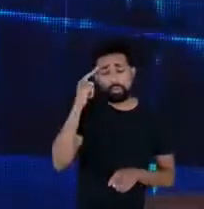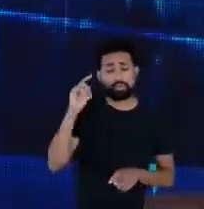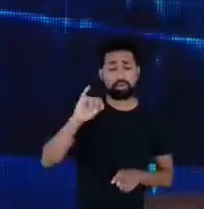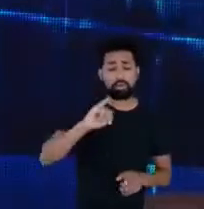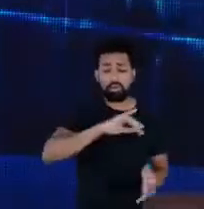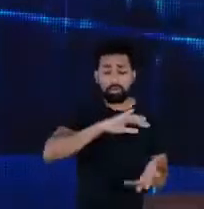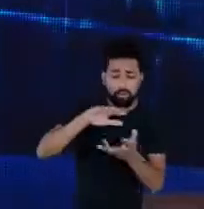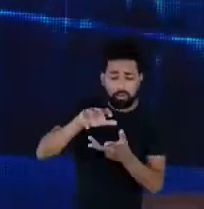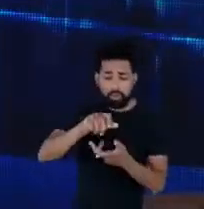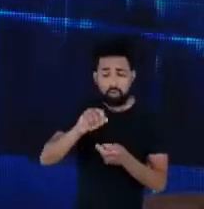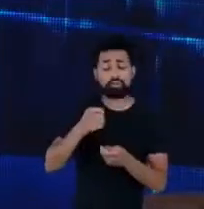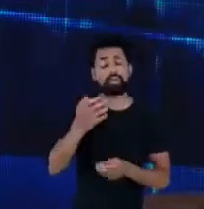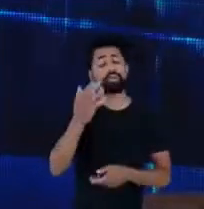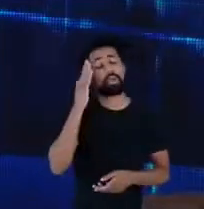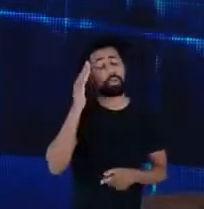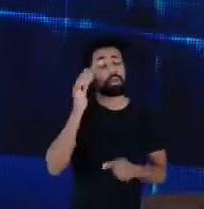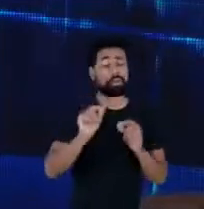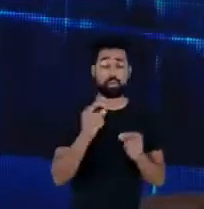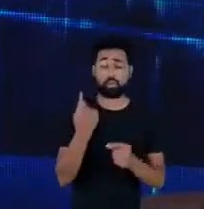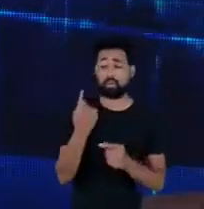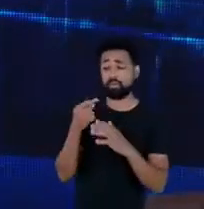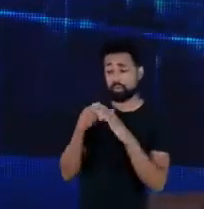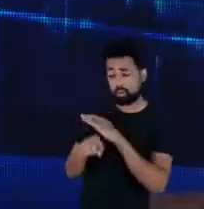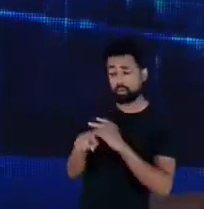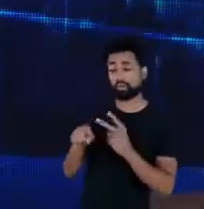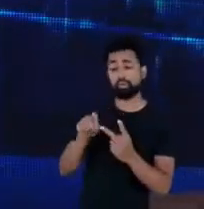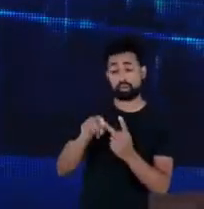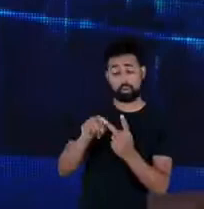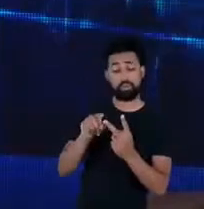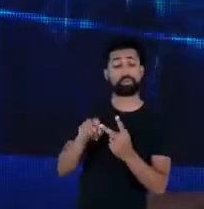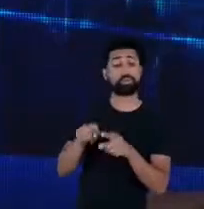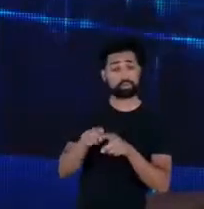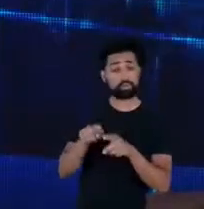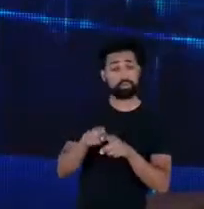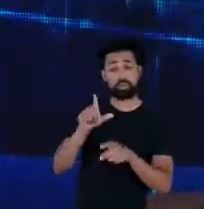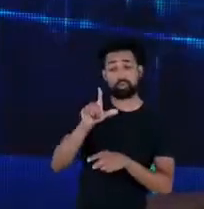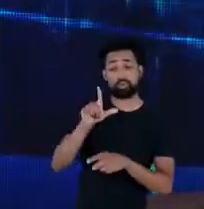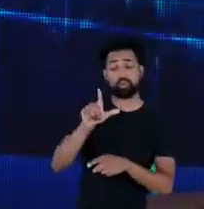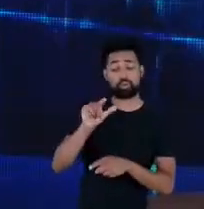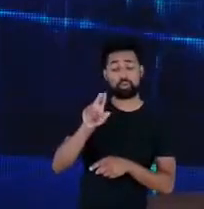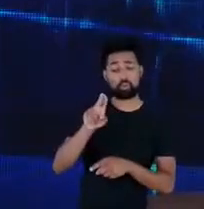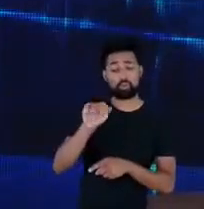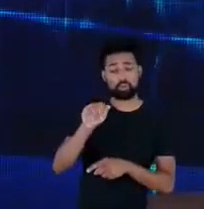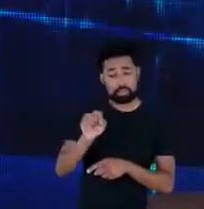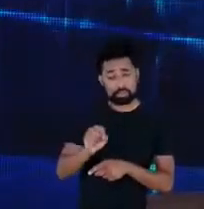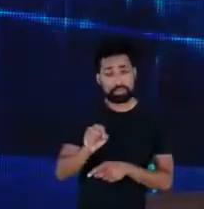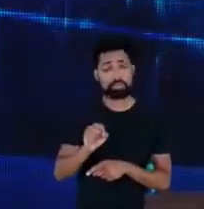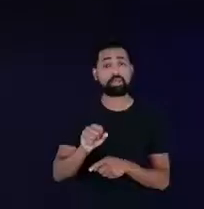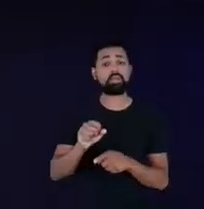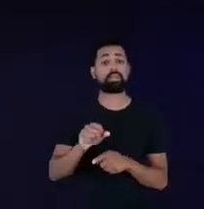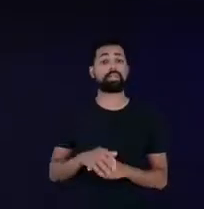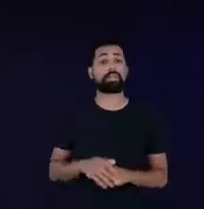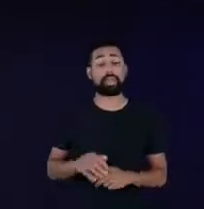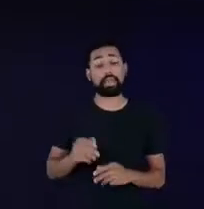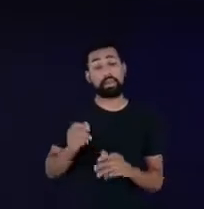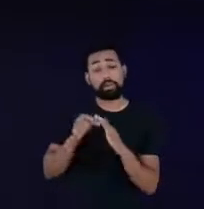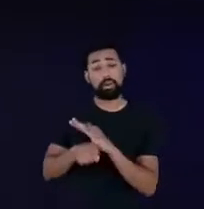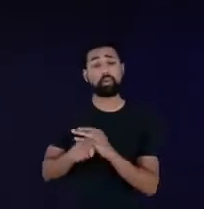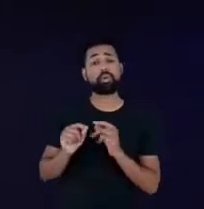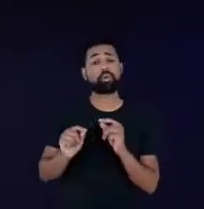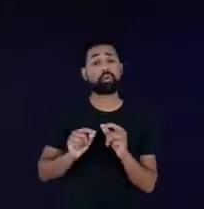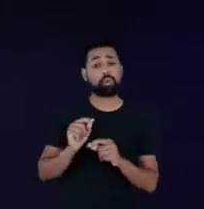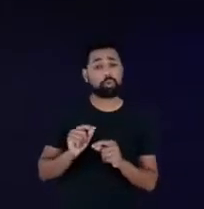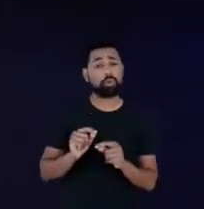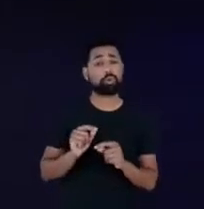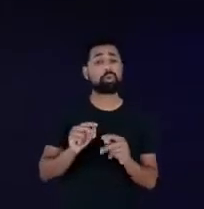eu vou aproveitar, só teve uma pergunta aqui da audiência do Luiz Osório Martins, da FECOERGS, uma pergunta em